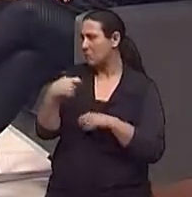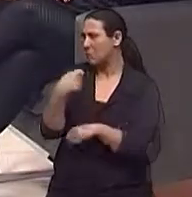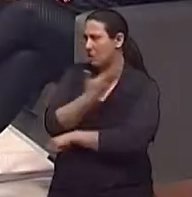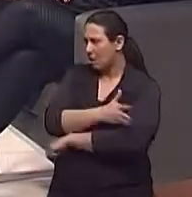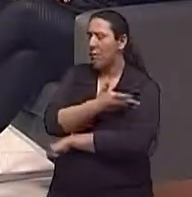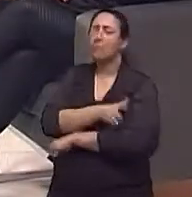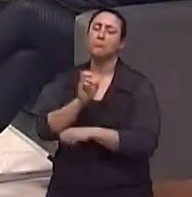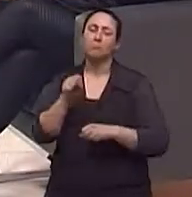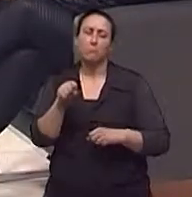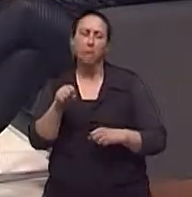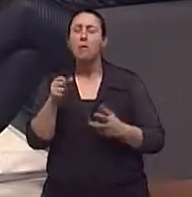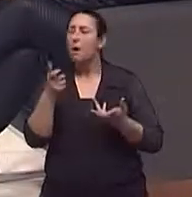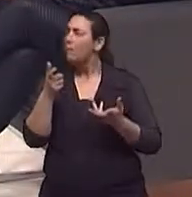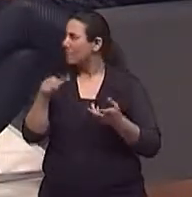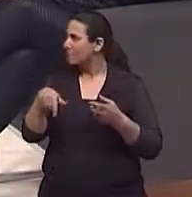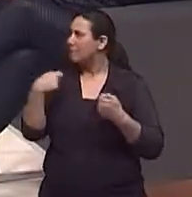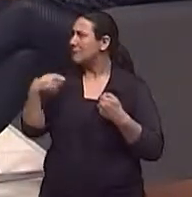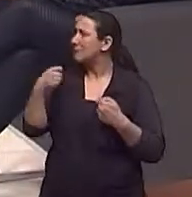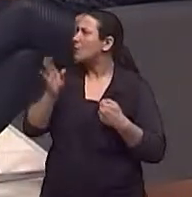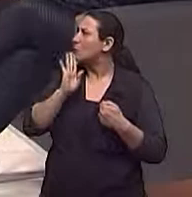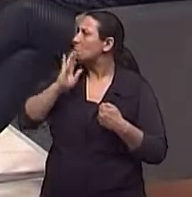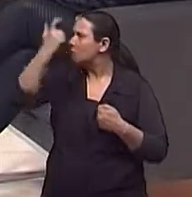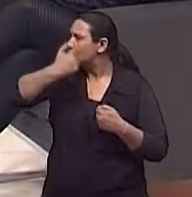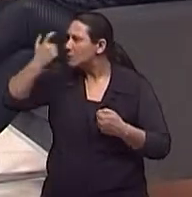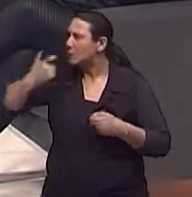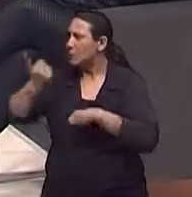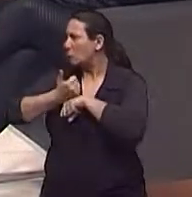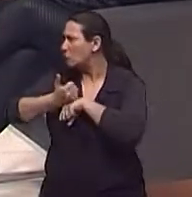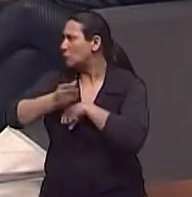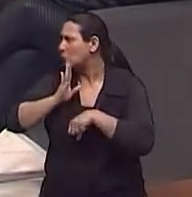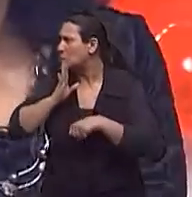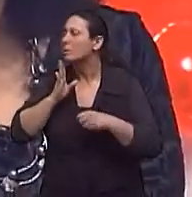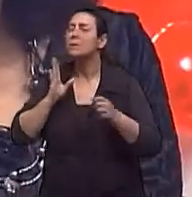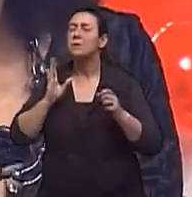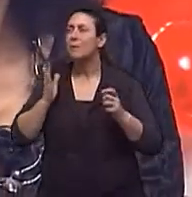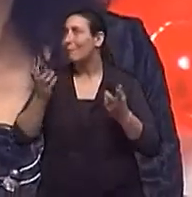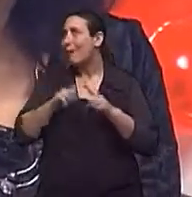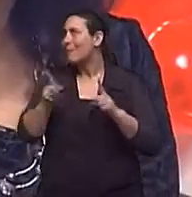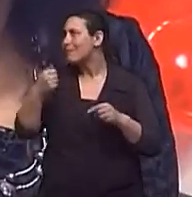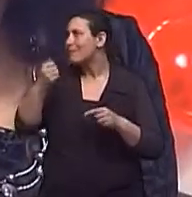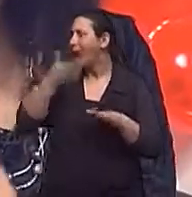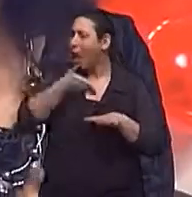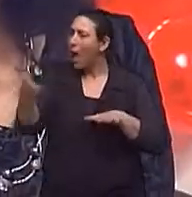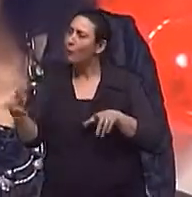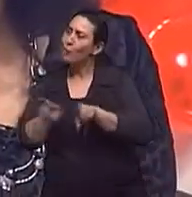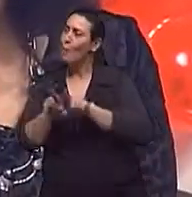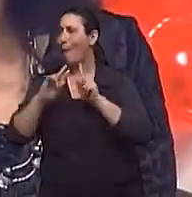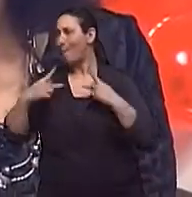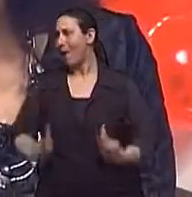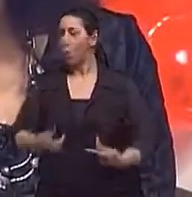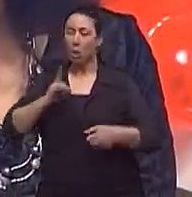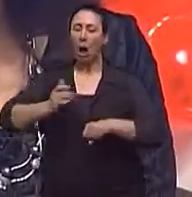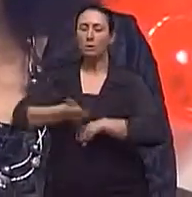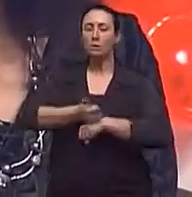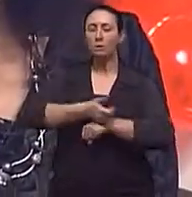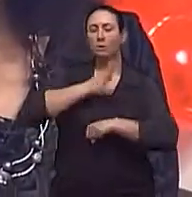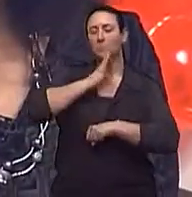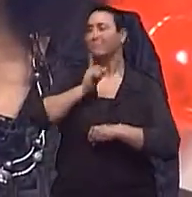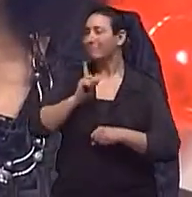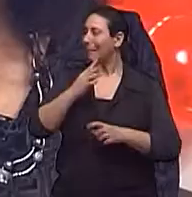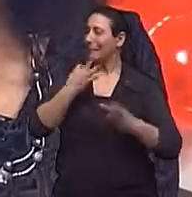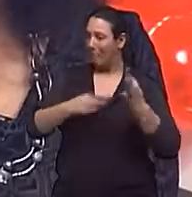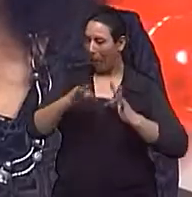mesmo né visto precisa não precisa o técnico é excelente contar aqui mas ele tem que ter esse lado humano de tratamento